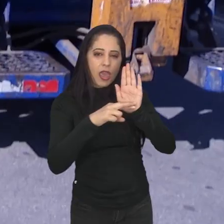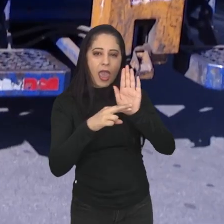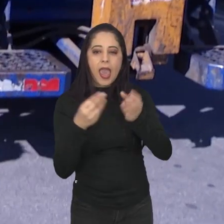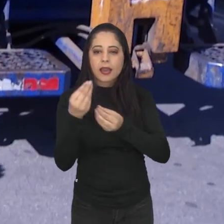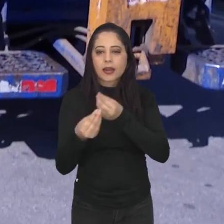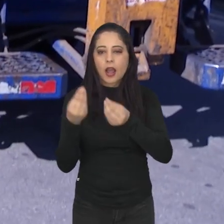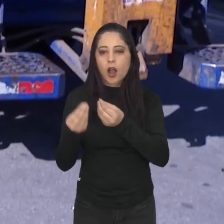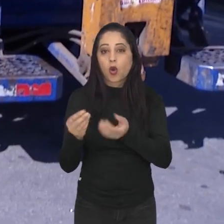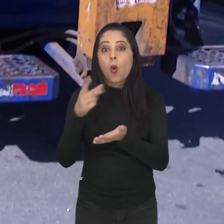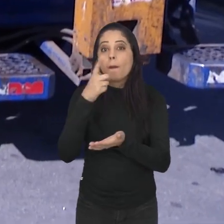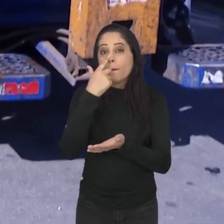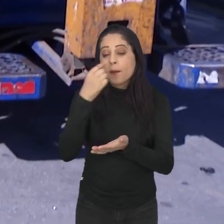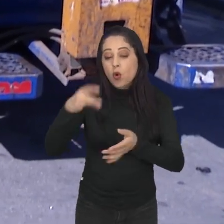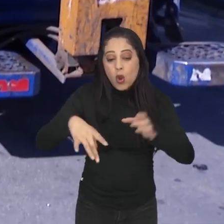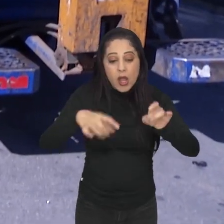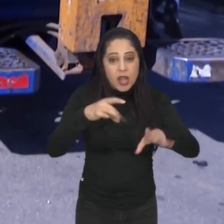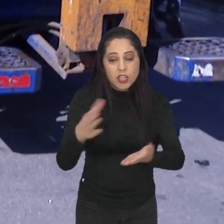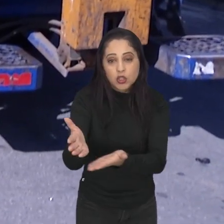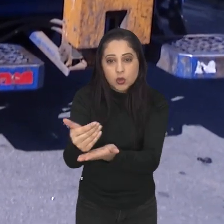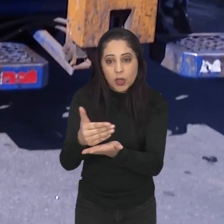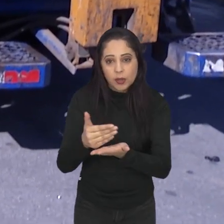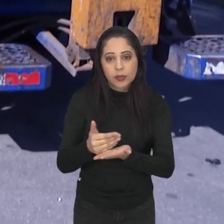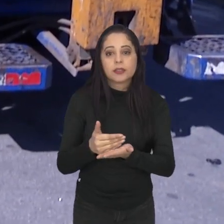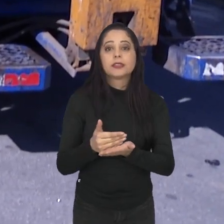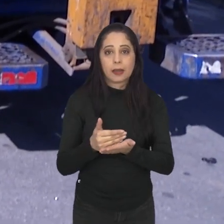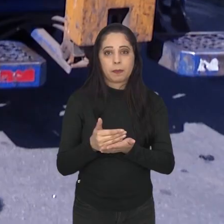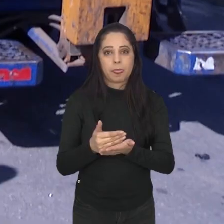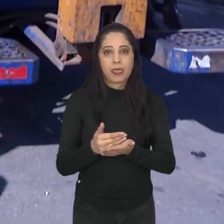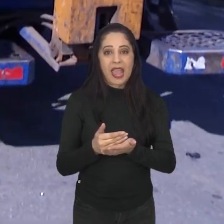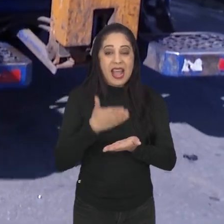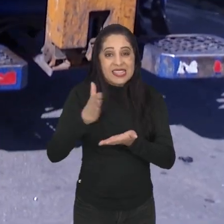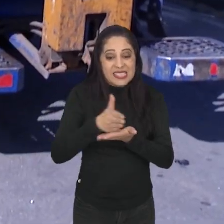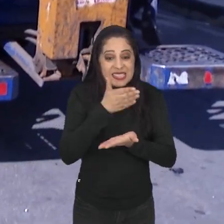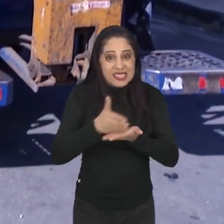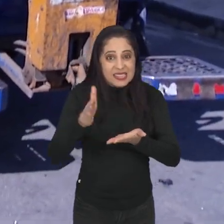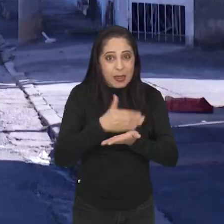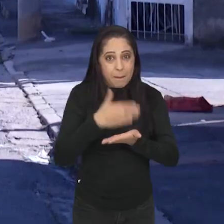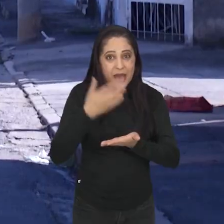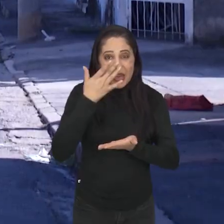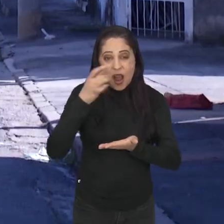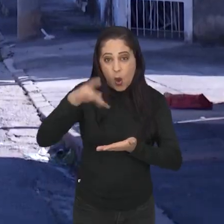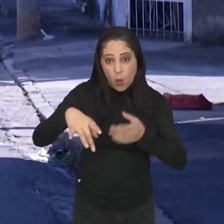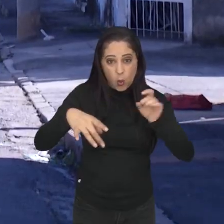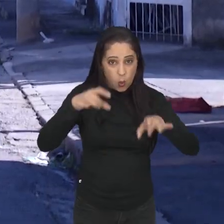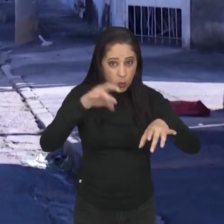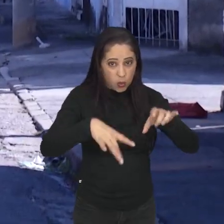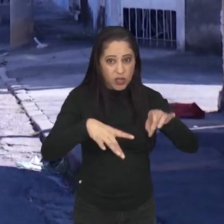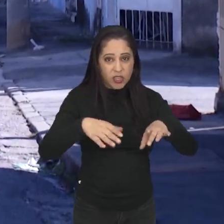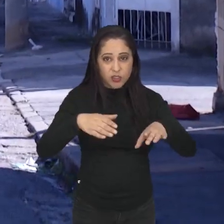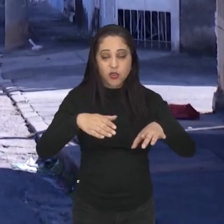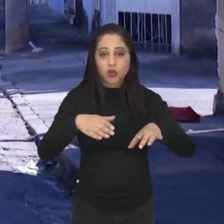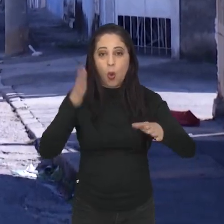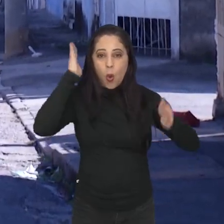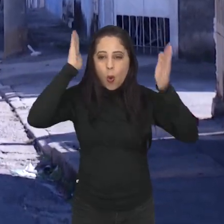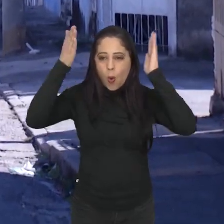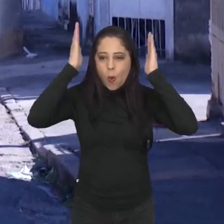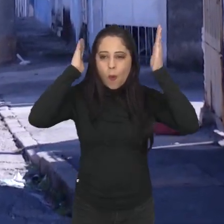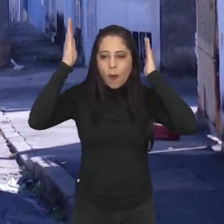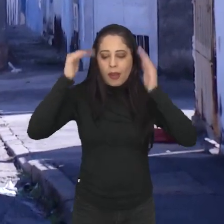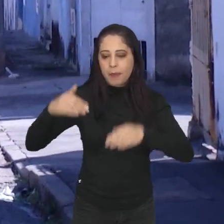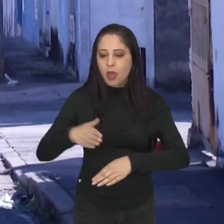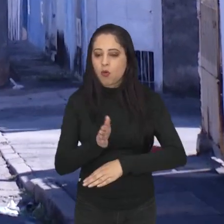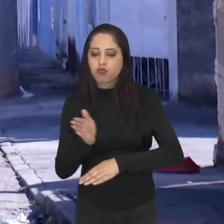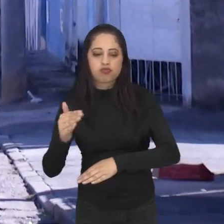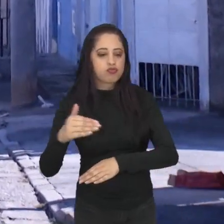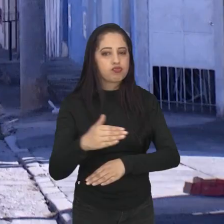uma série de regras para limpeza urbana e o manejo do material recolhido a coleta seletiva faz parte desse planejamento caminhões